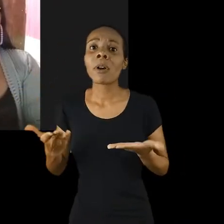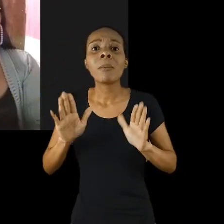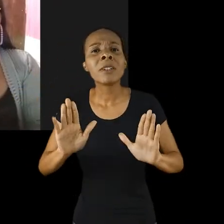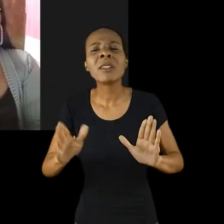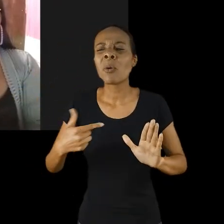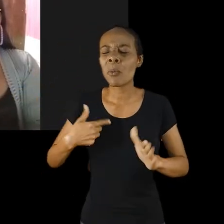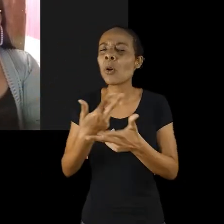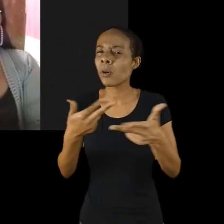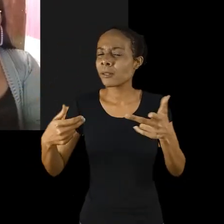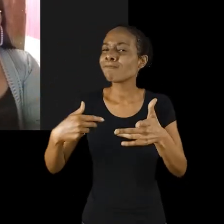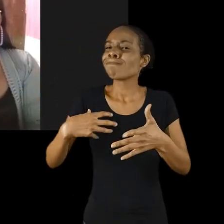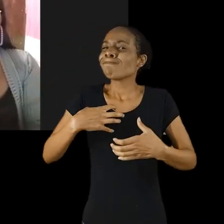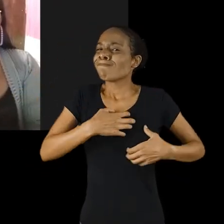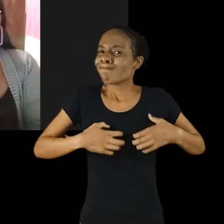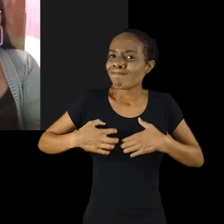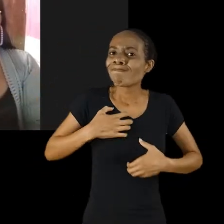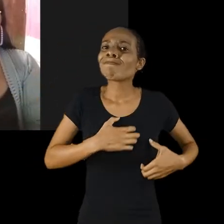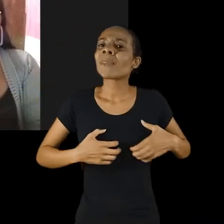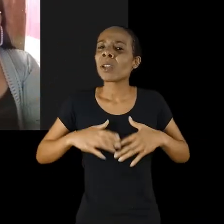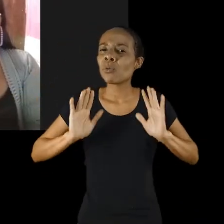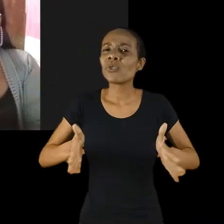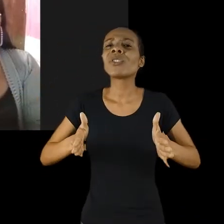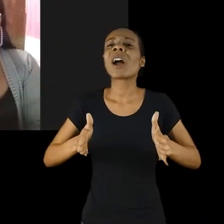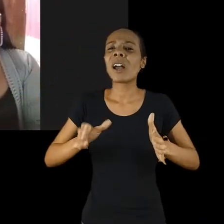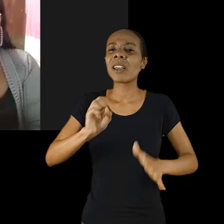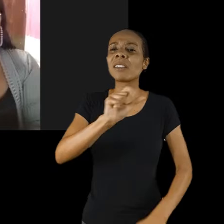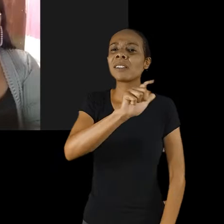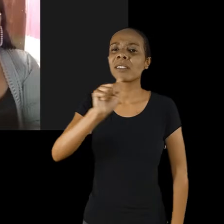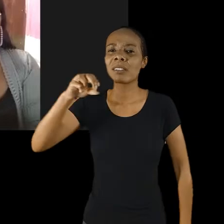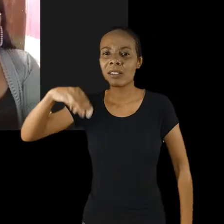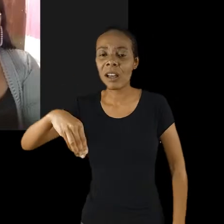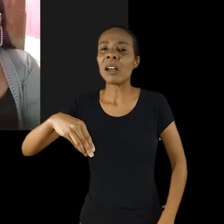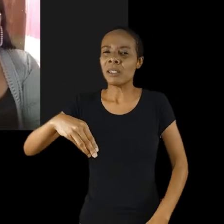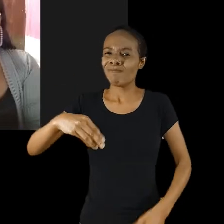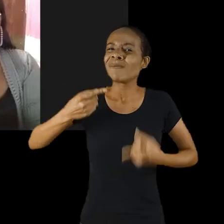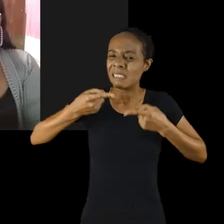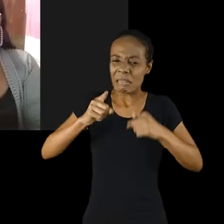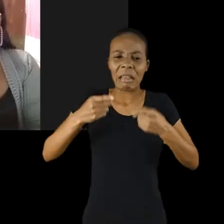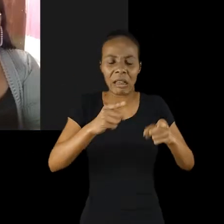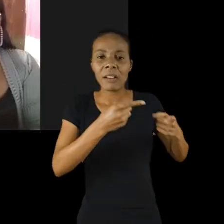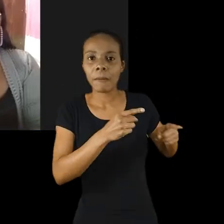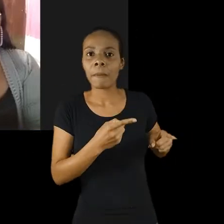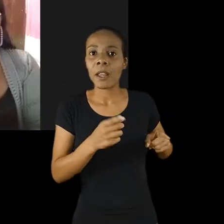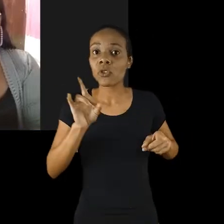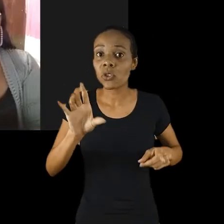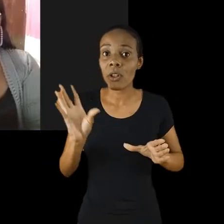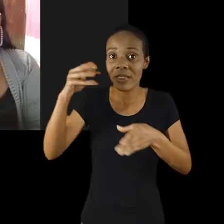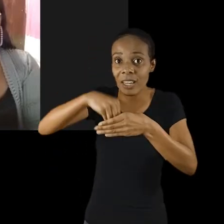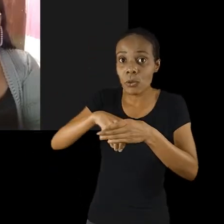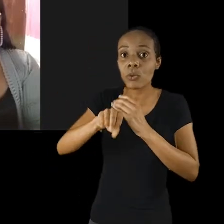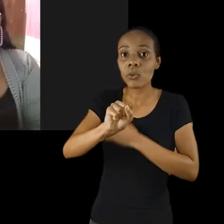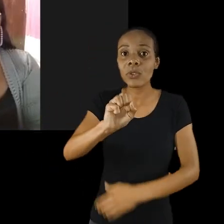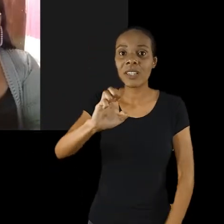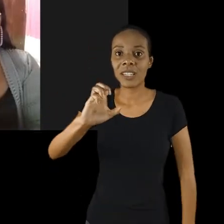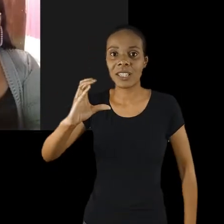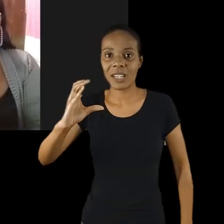incomoda muito também, e que eu já critiquei bastante os slams, inclusive. Eu não acho que os slams têm que estar dentro dos SESC somente. Quando a